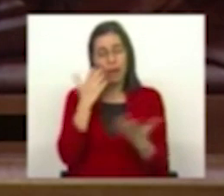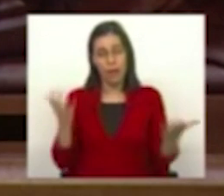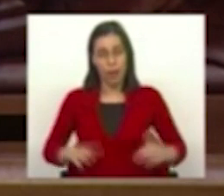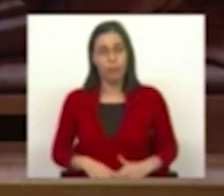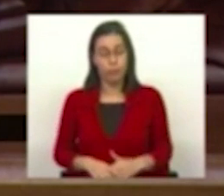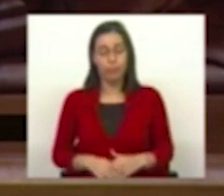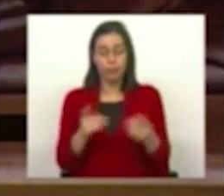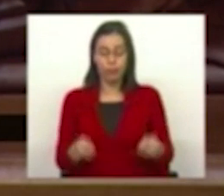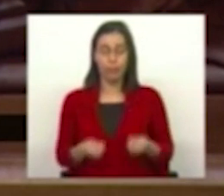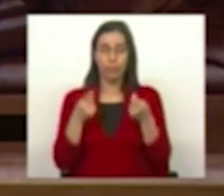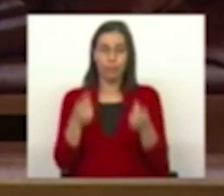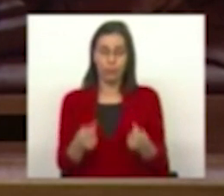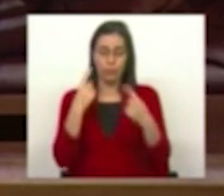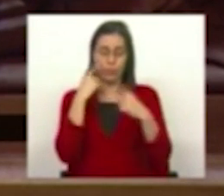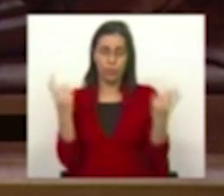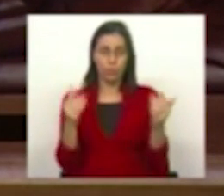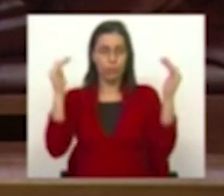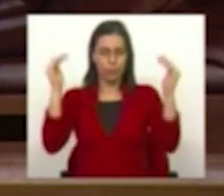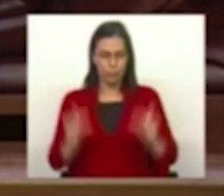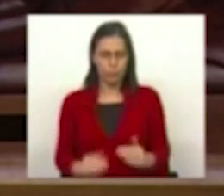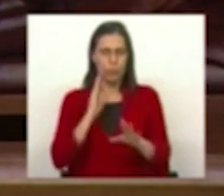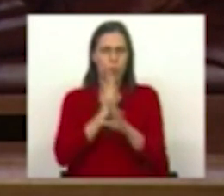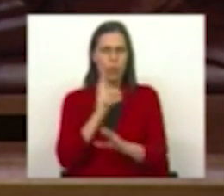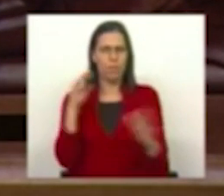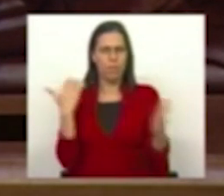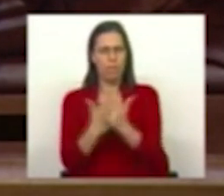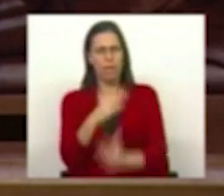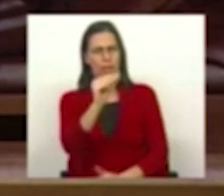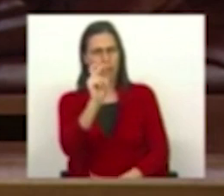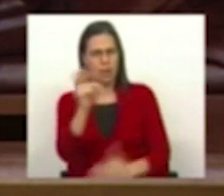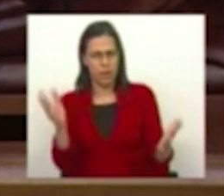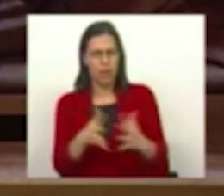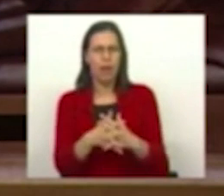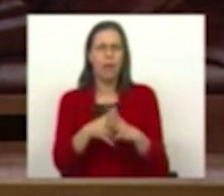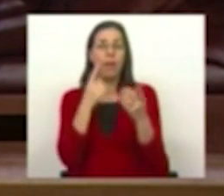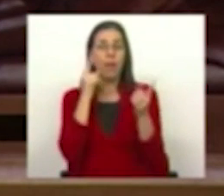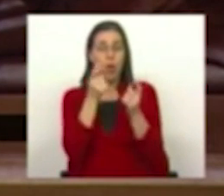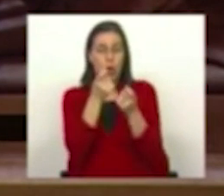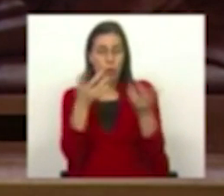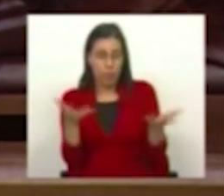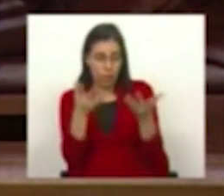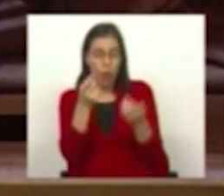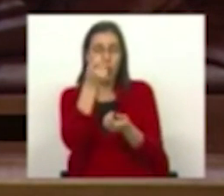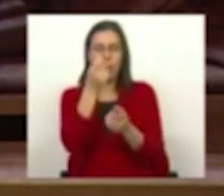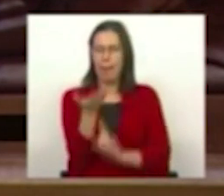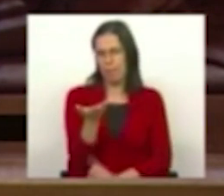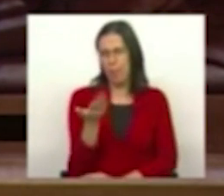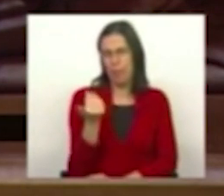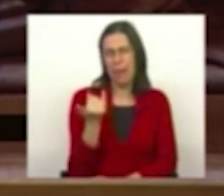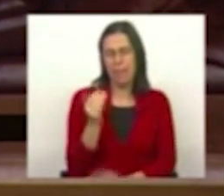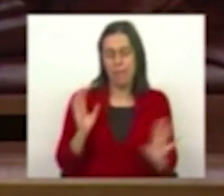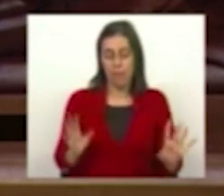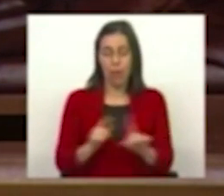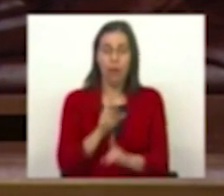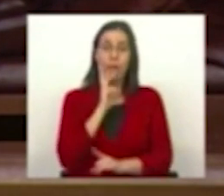graves. O investimento público caiu a pique na última década e a sua ligeira reanimação é claramente insuficiente